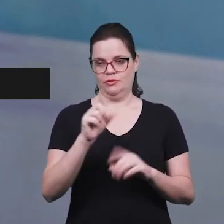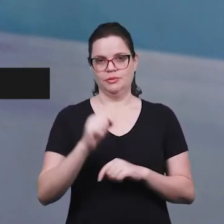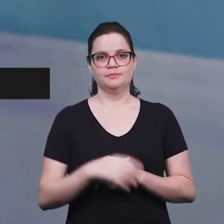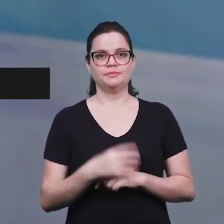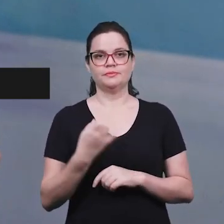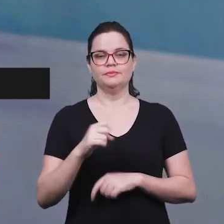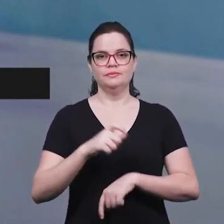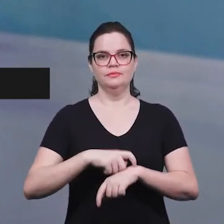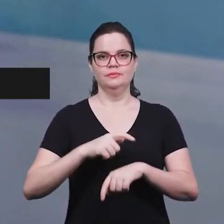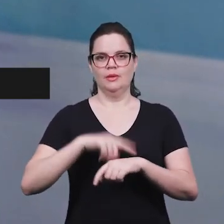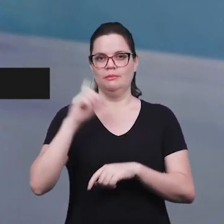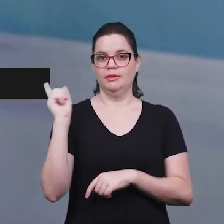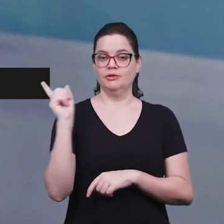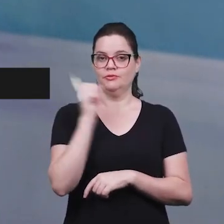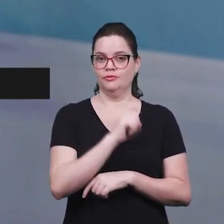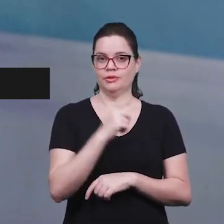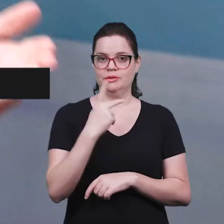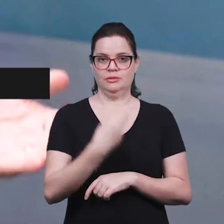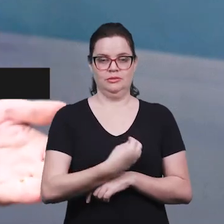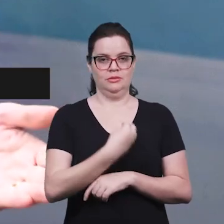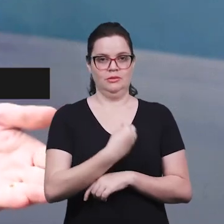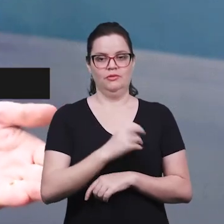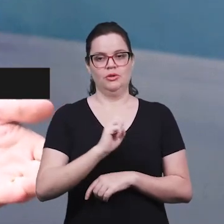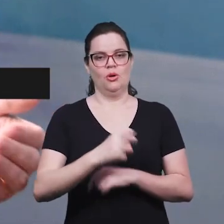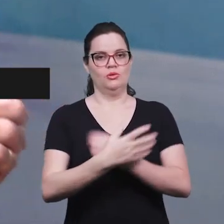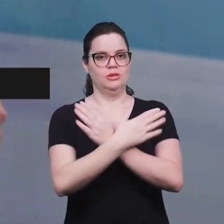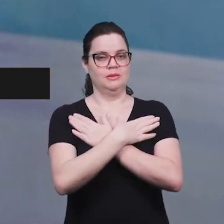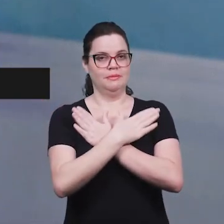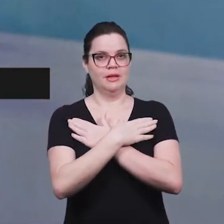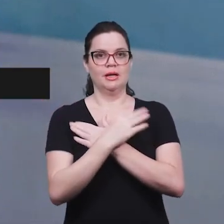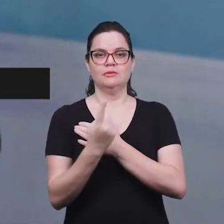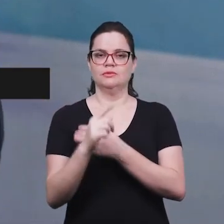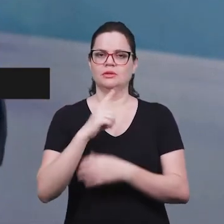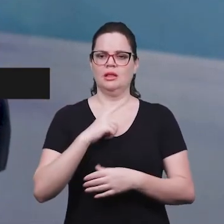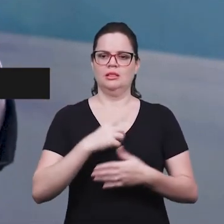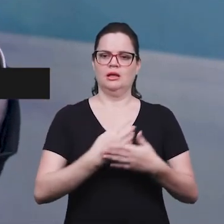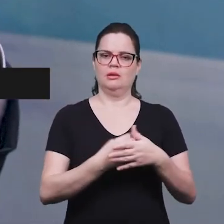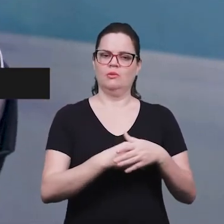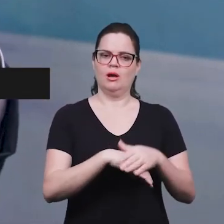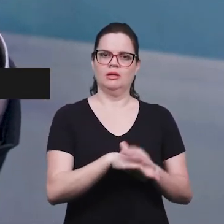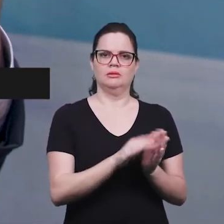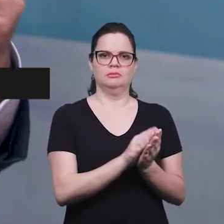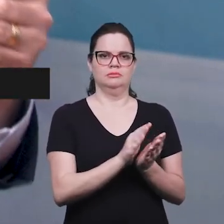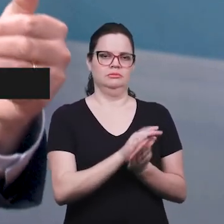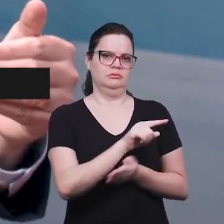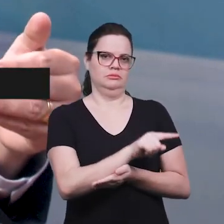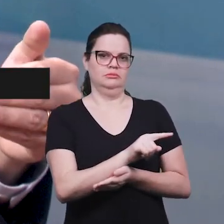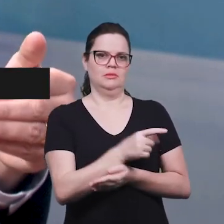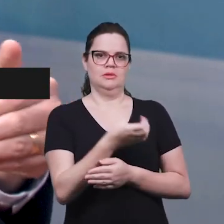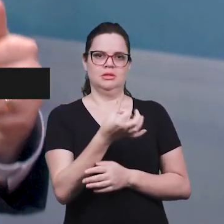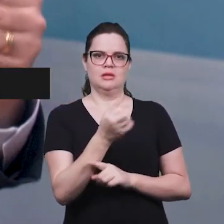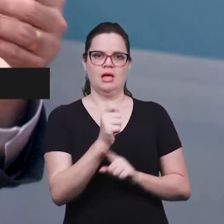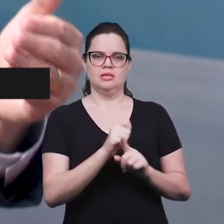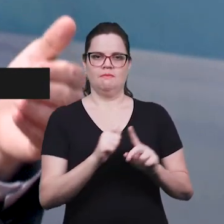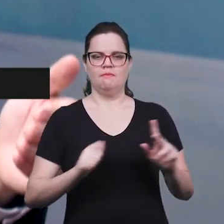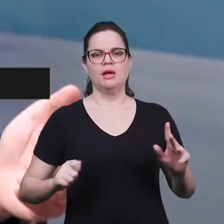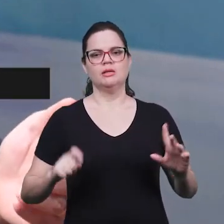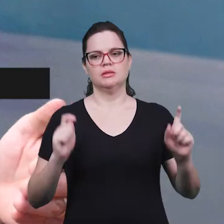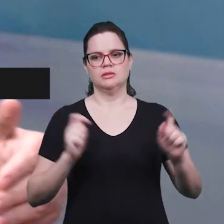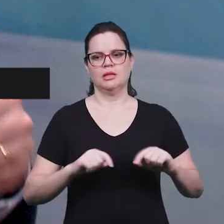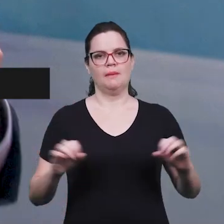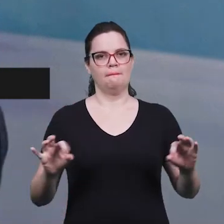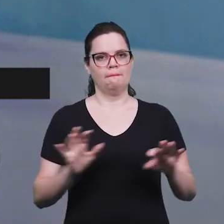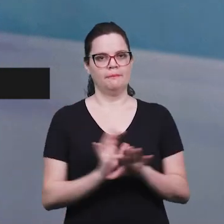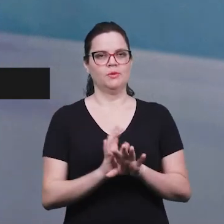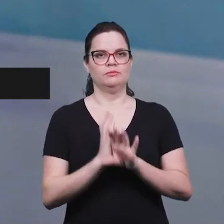de dificuldades financeiras, de um desemprego, você tem uma sobrevivência de 6 meses ali